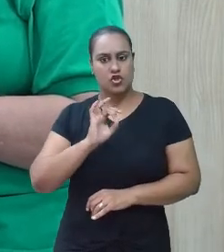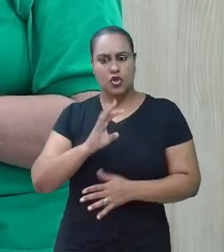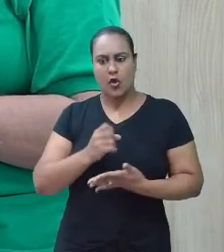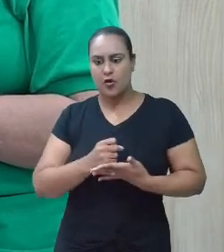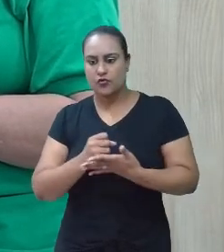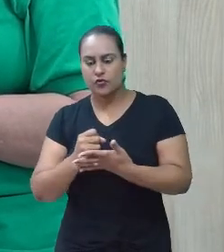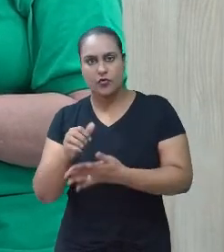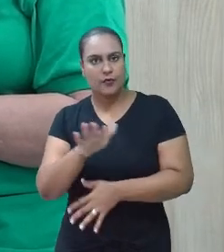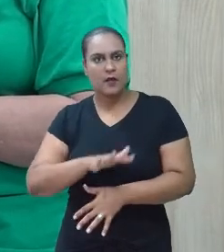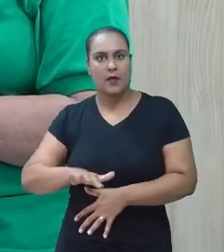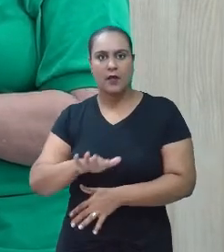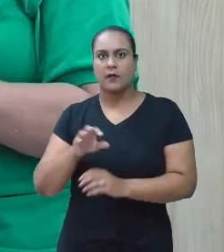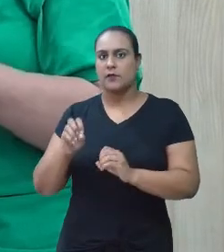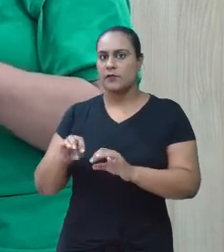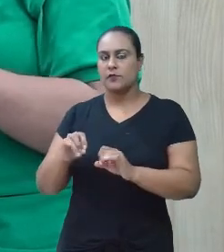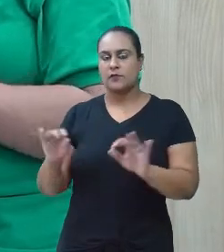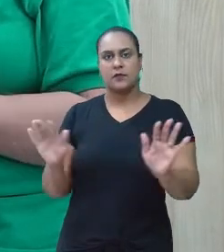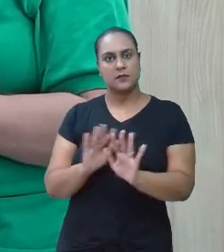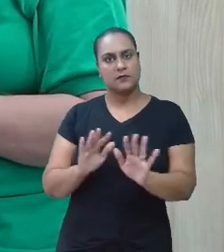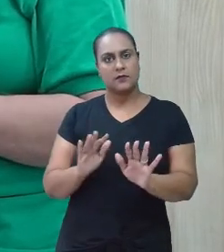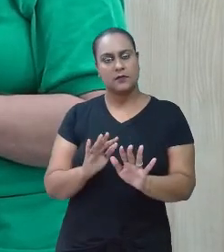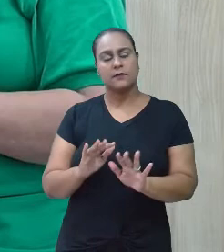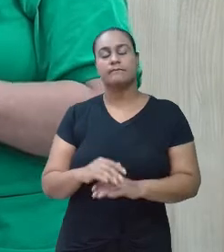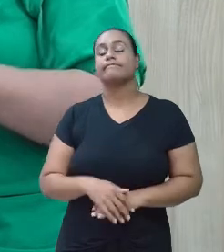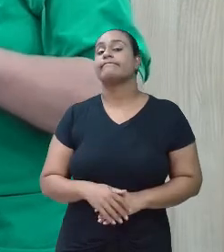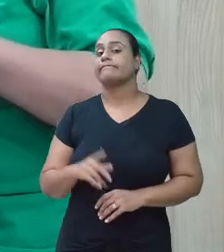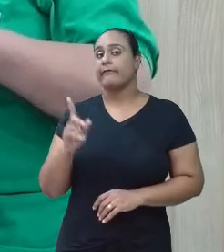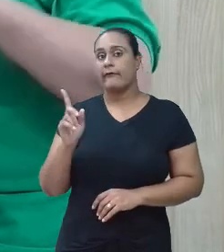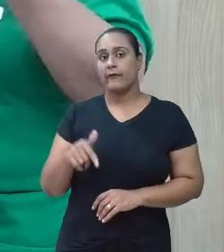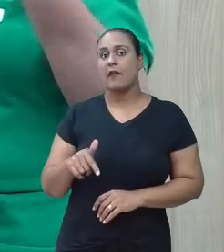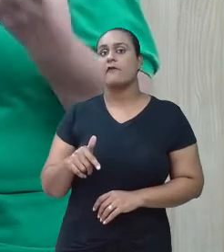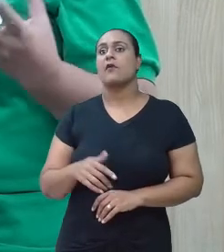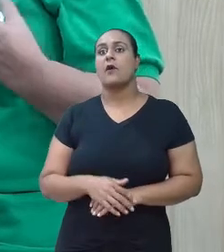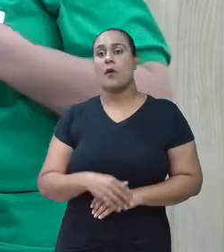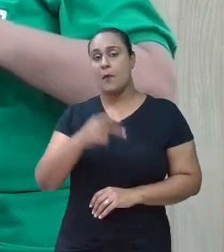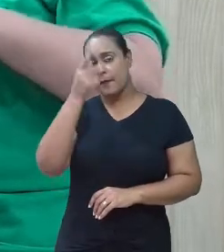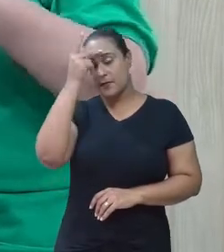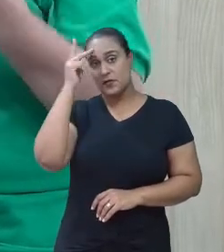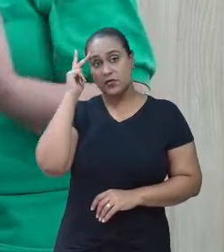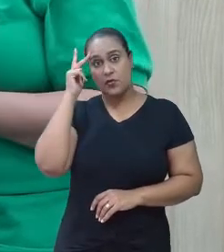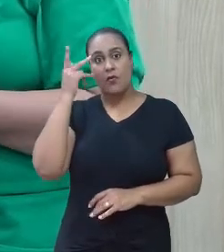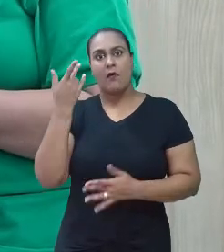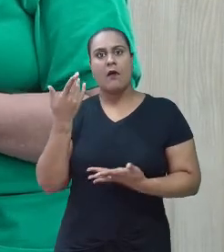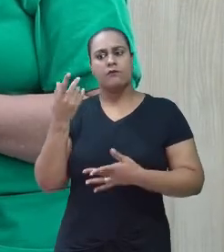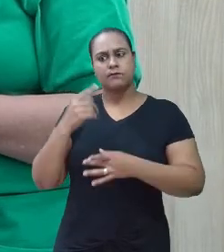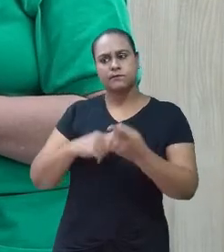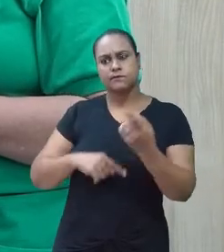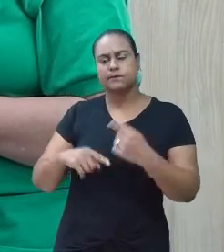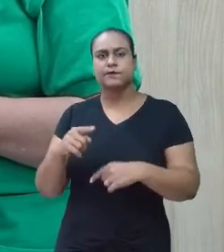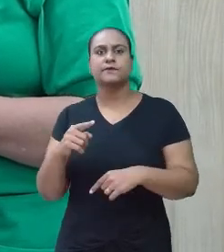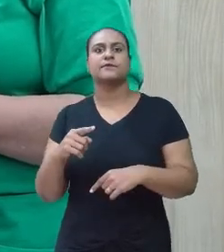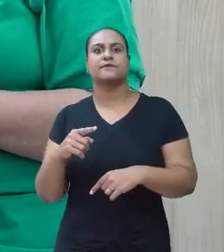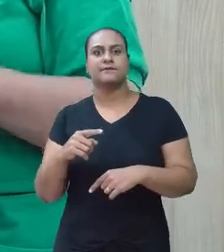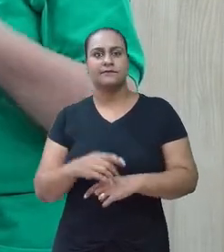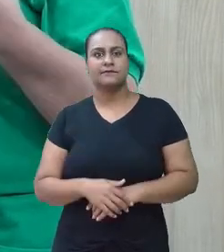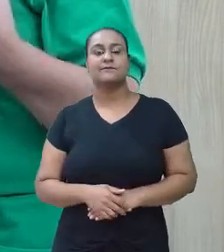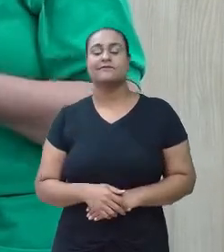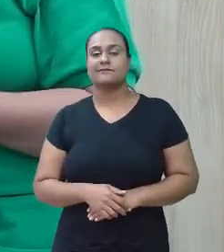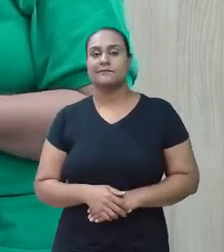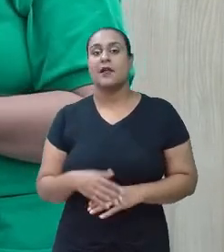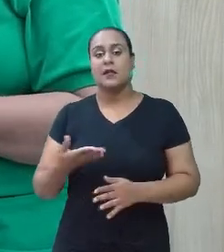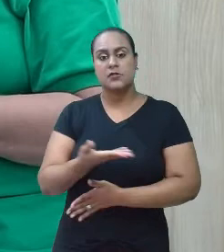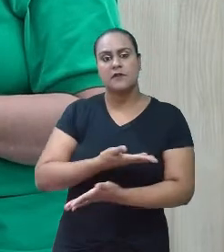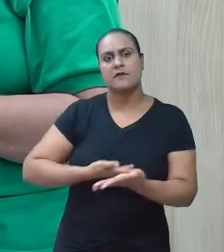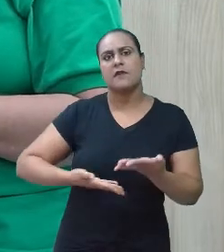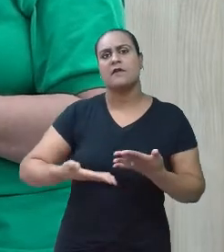com a educação. Então, ele foi um visionário, ele estava além, né, do seu tempo. Então, se envolveu